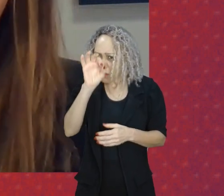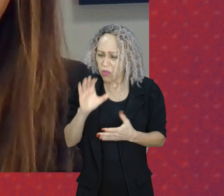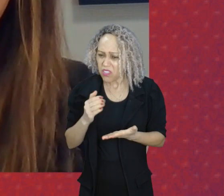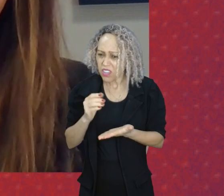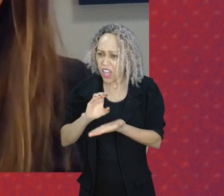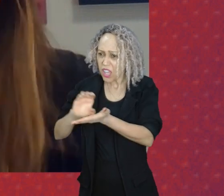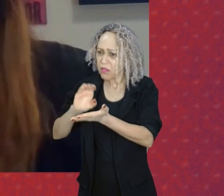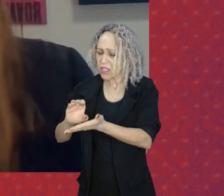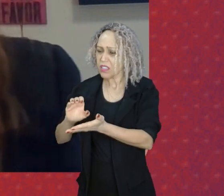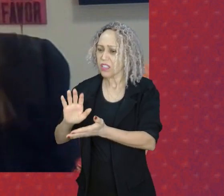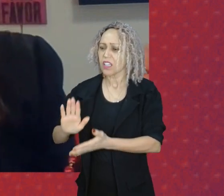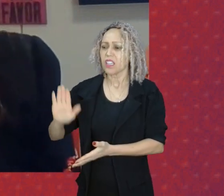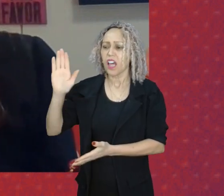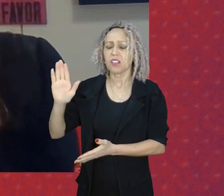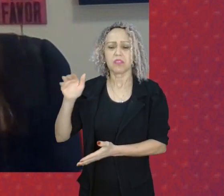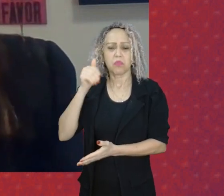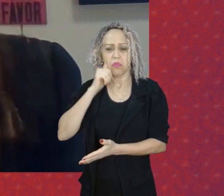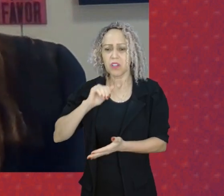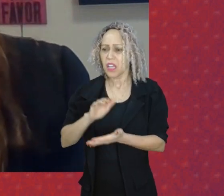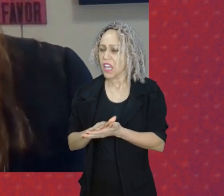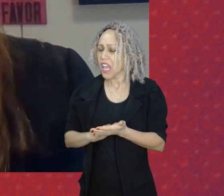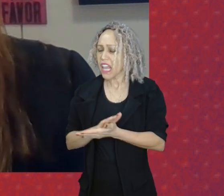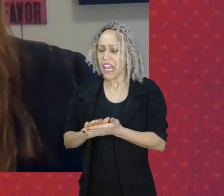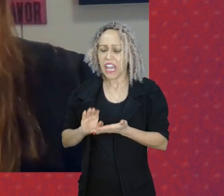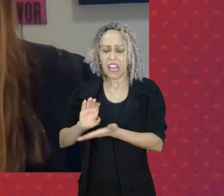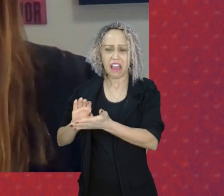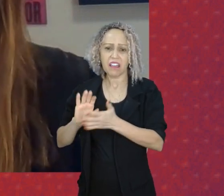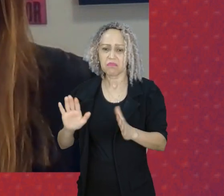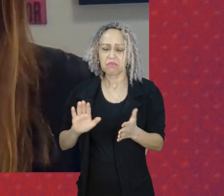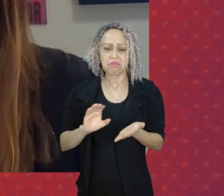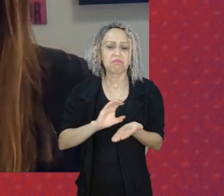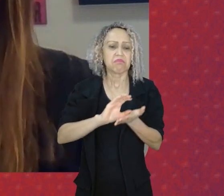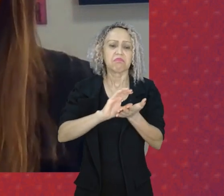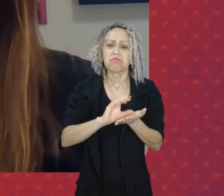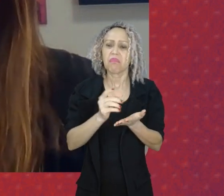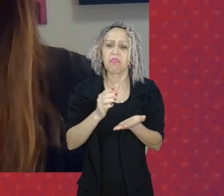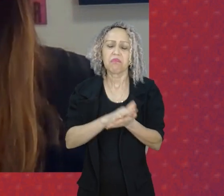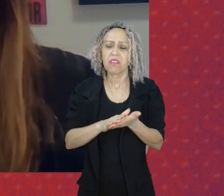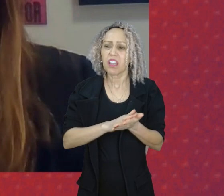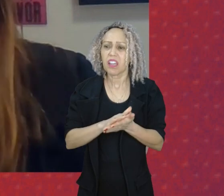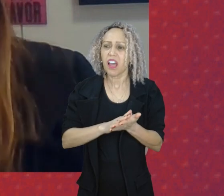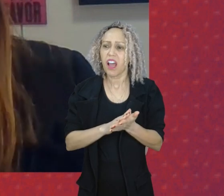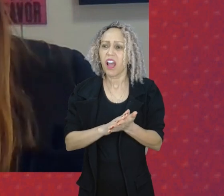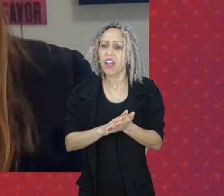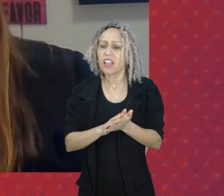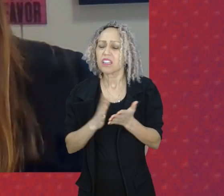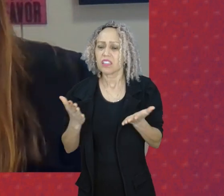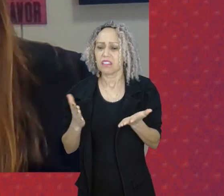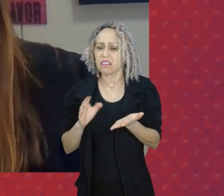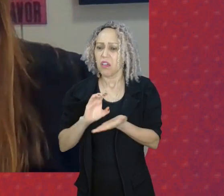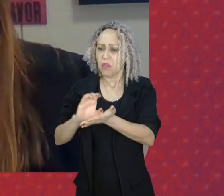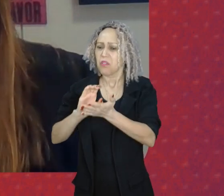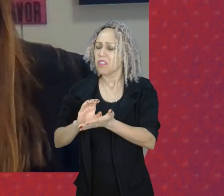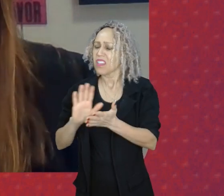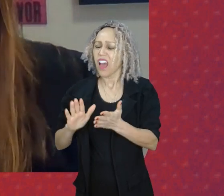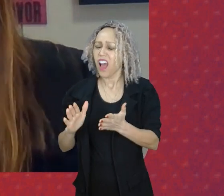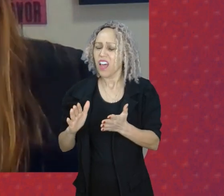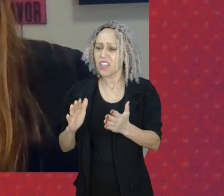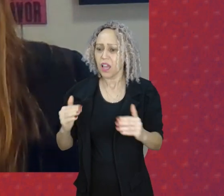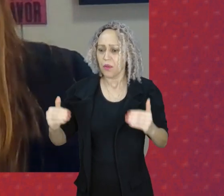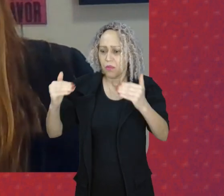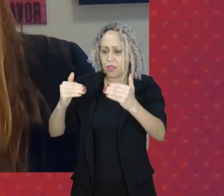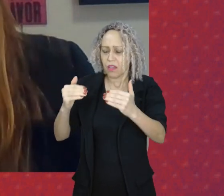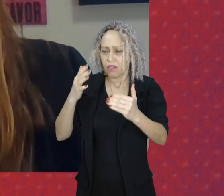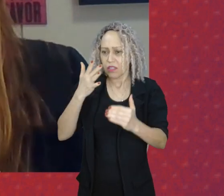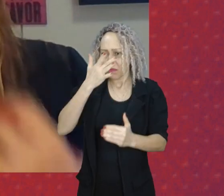candidaturas de mulheres, que não repassaram o mínimo de recursos financeiros proporcional às candidaturas de pessoas negras apresentadas.